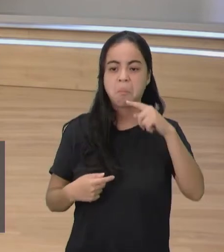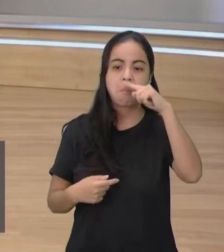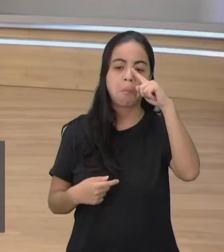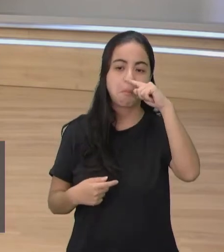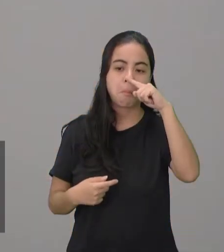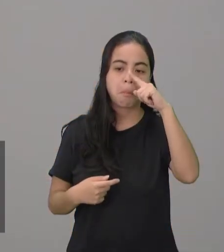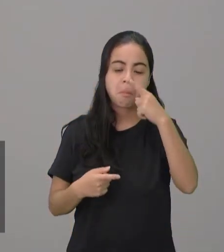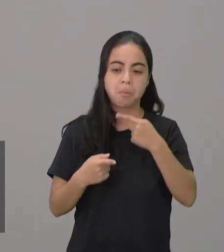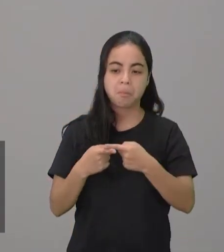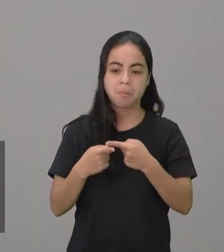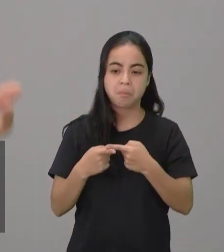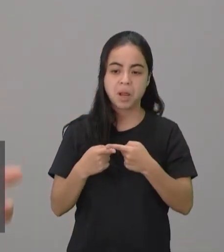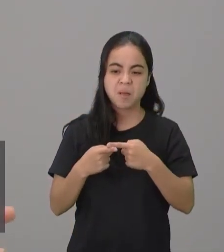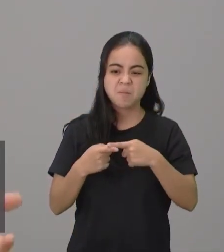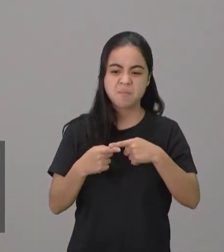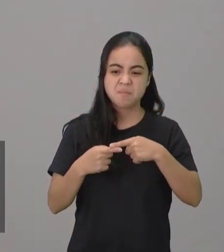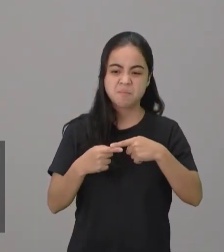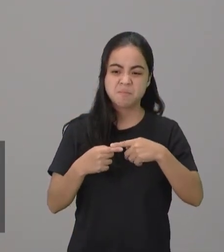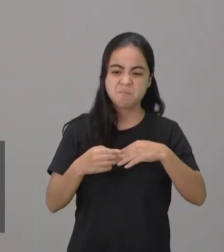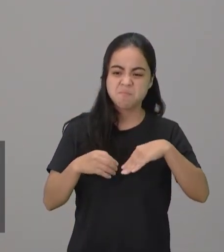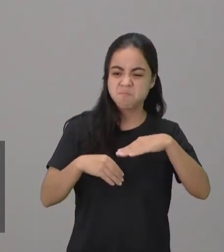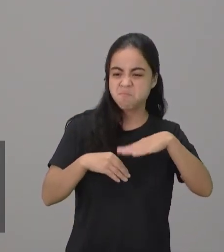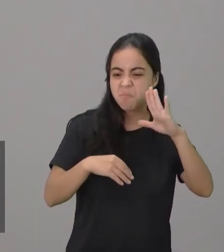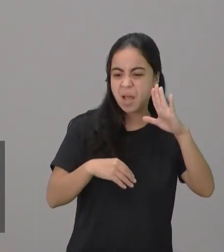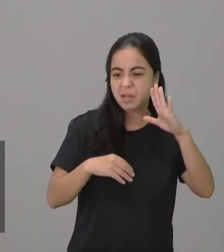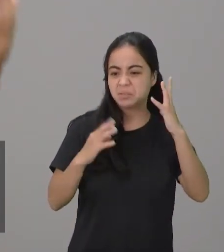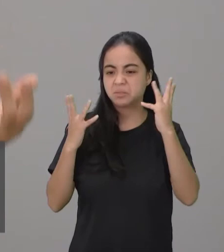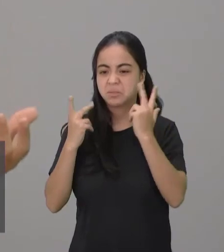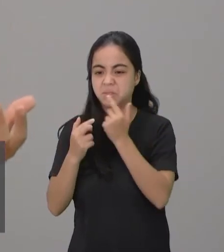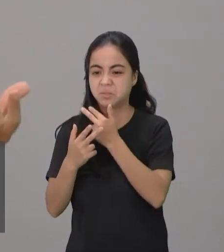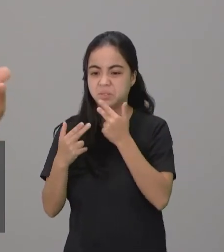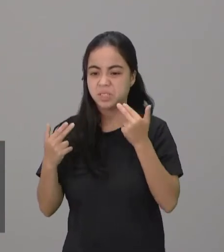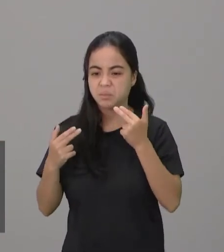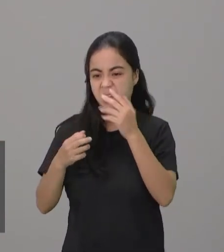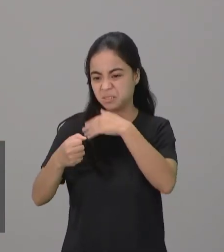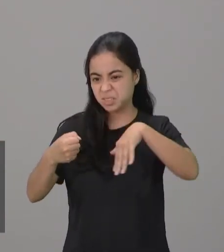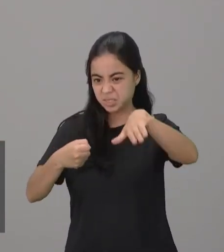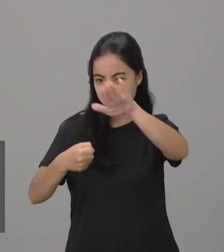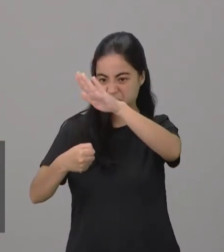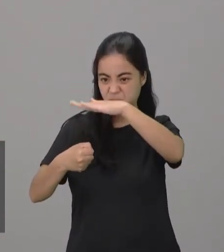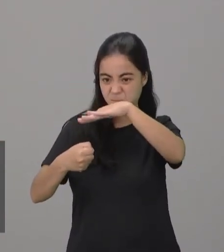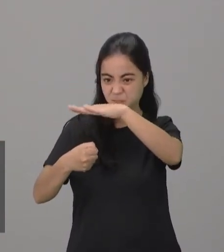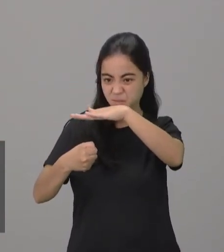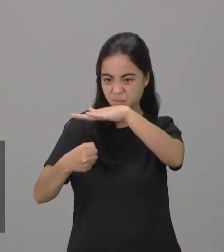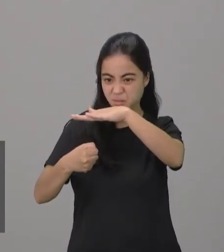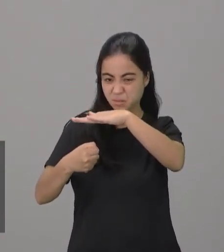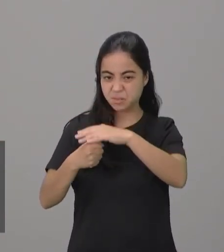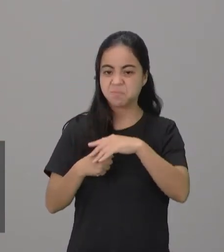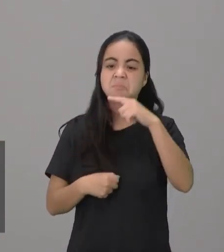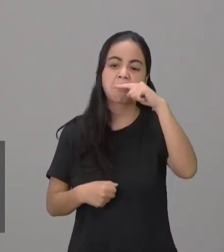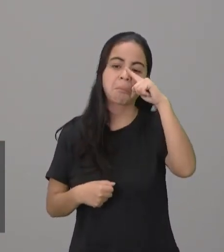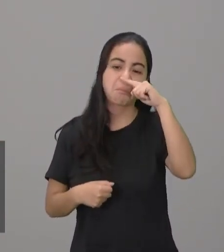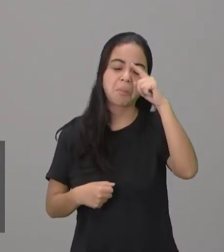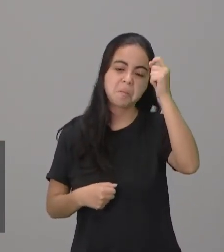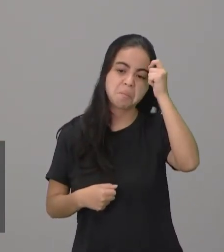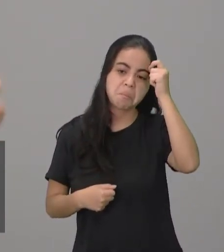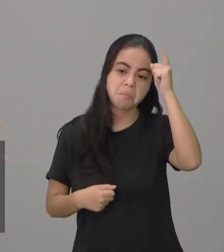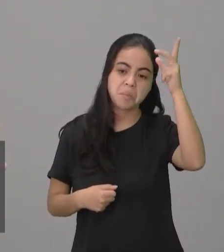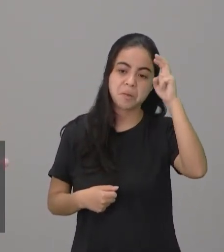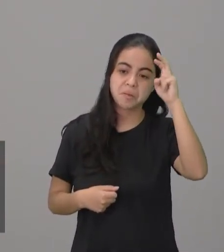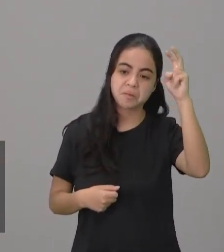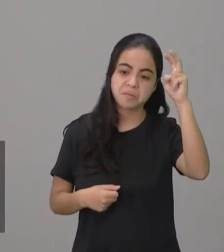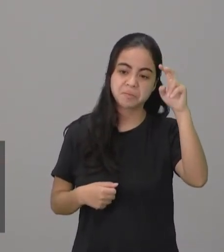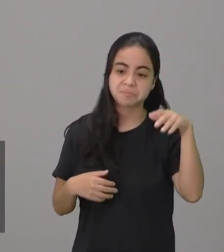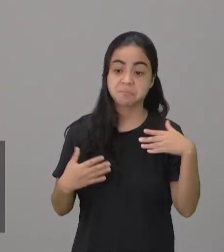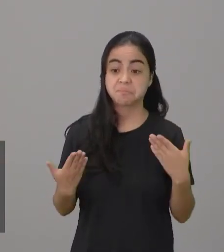ser algo para além dos outros animais que existem na natureza, que ele se gaba de ter uma inteligência tão diferente